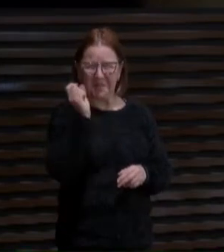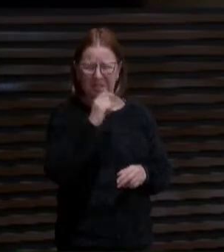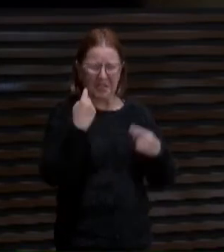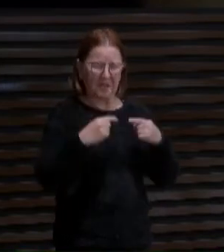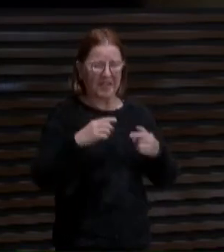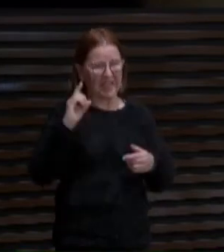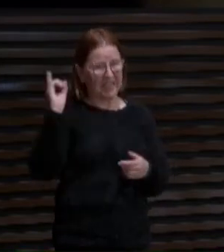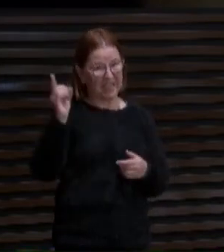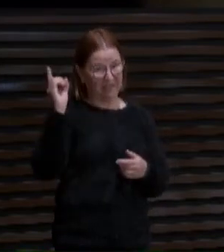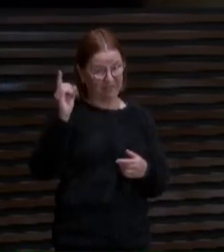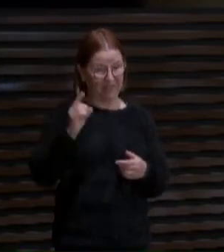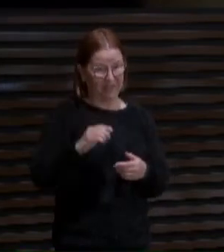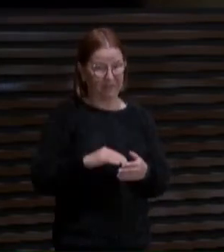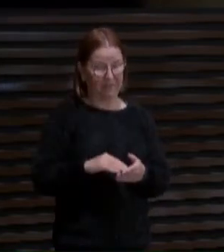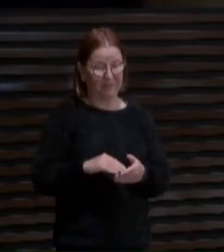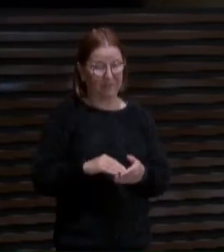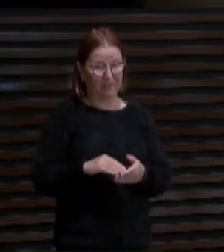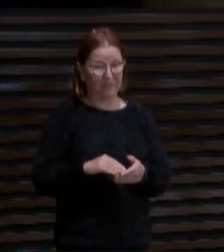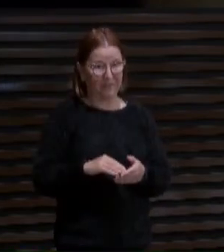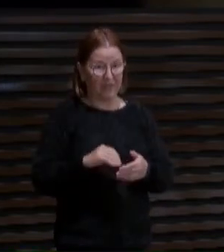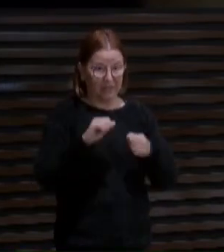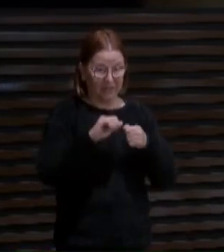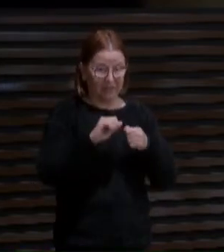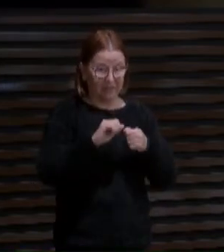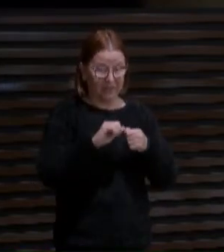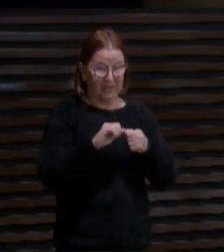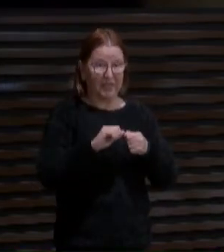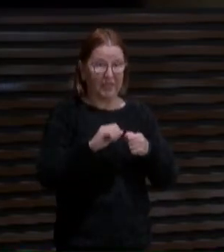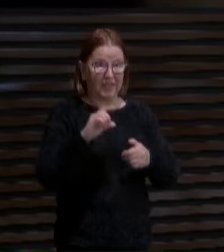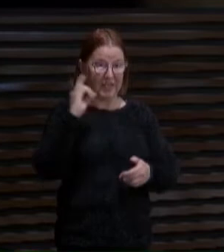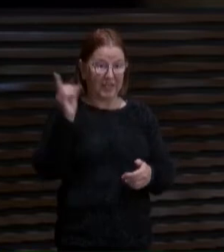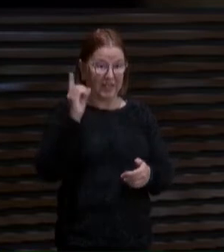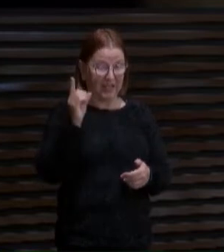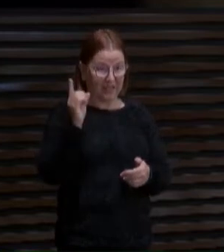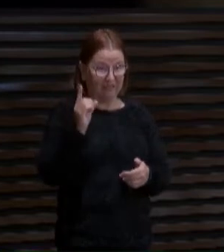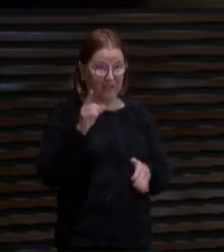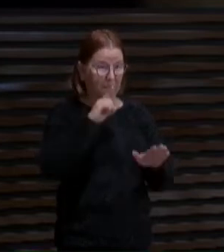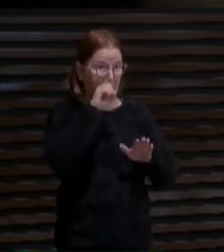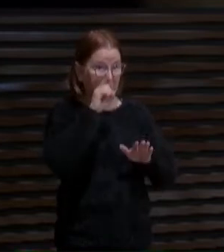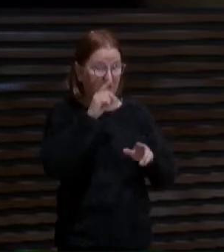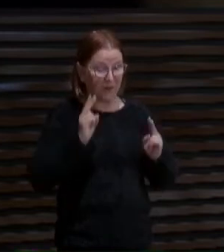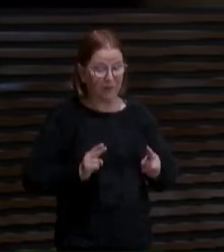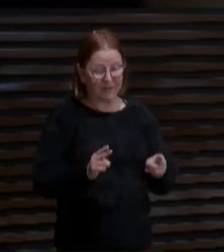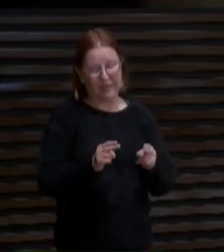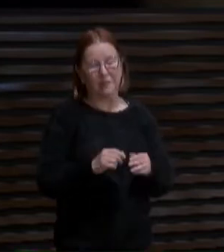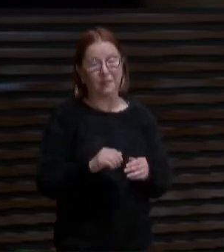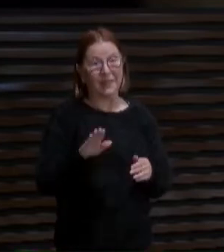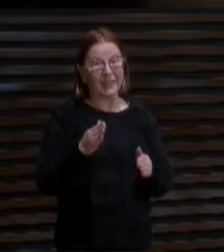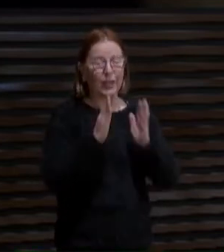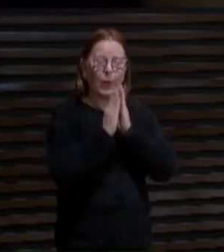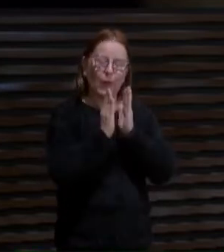colocavam em risco a própria vida de Davi e neste texto ele orou assim Salmo